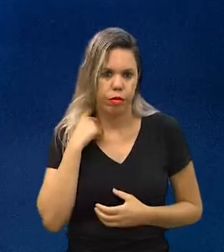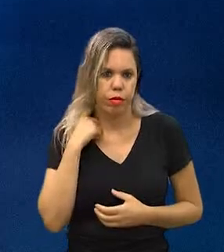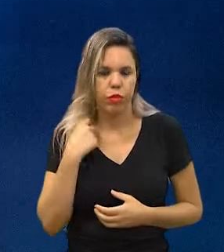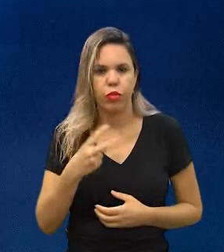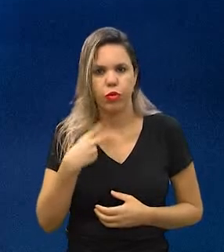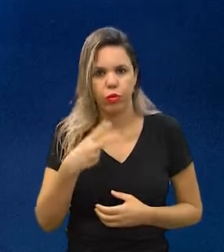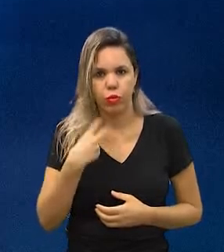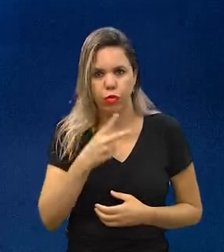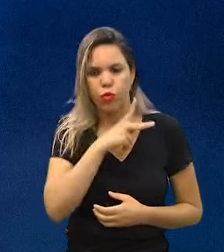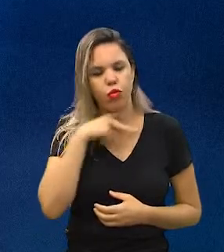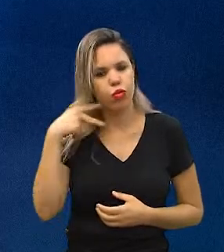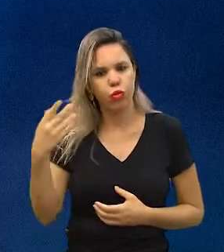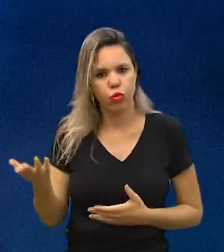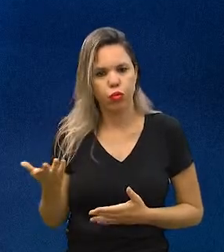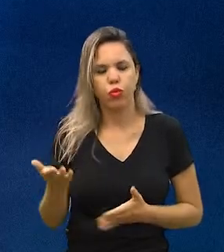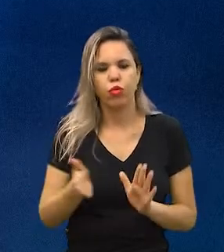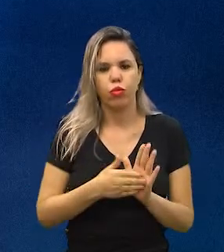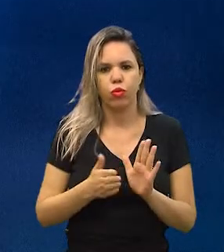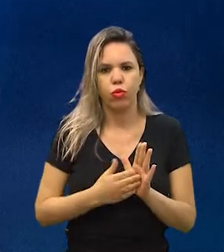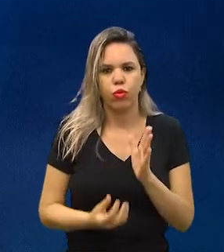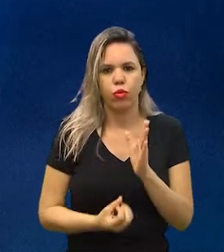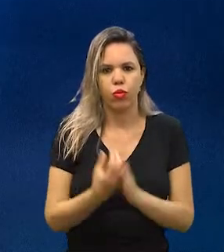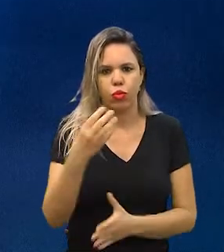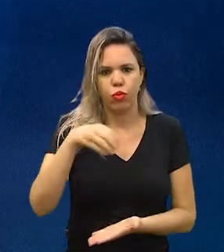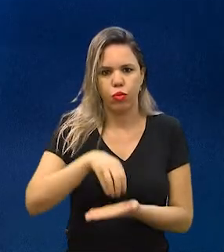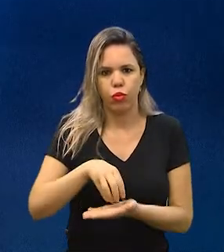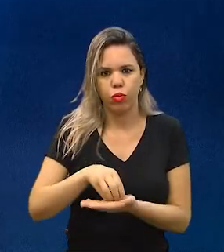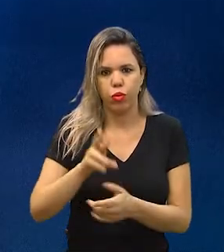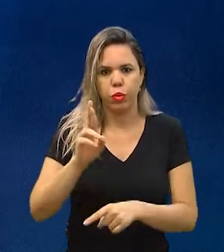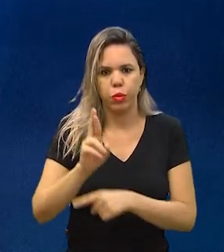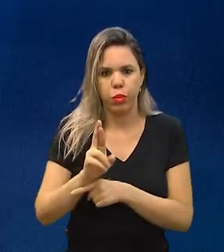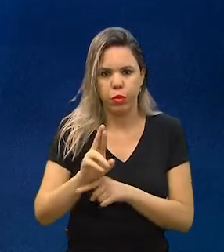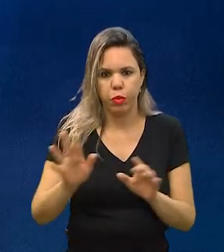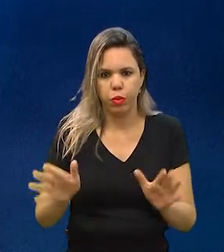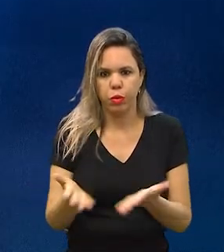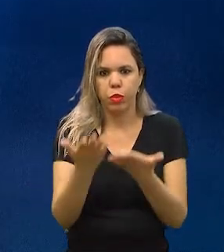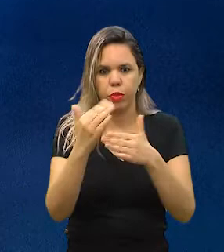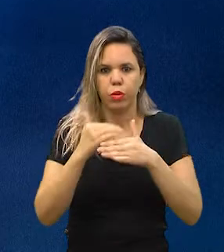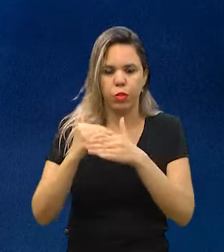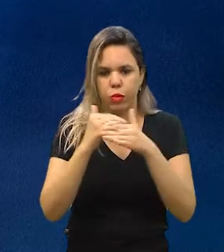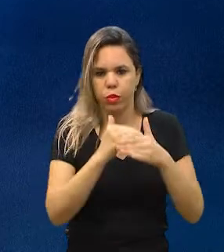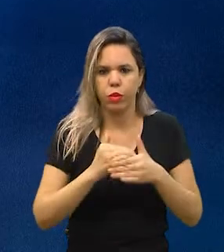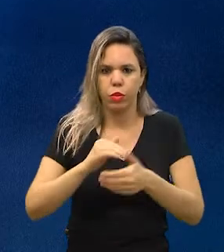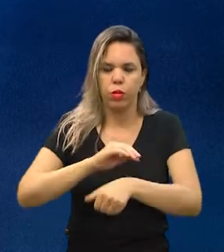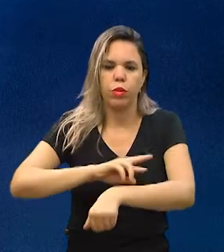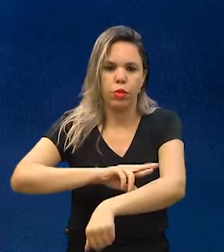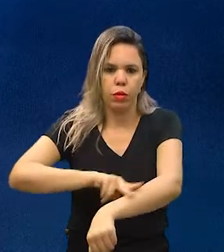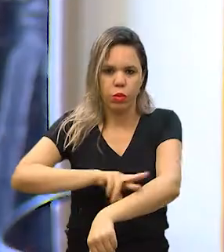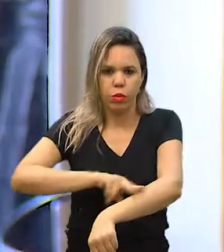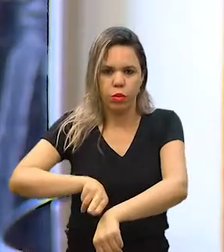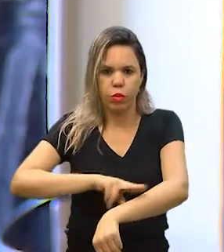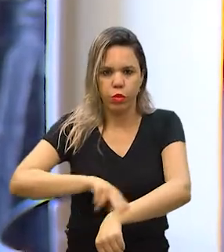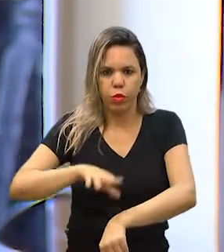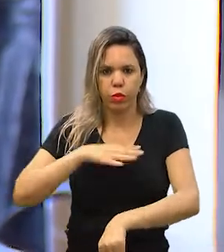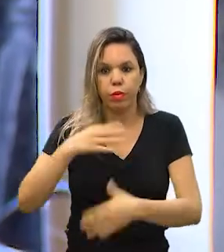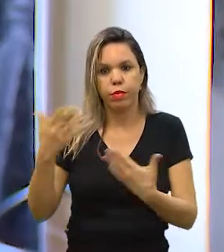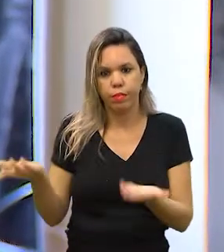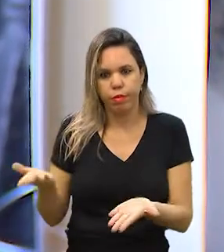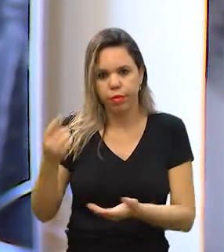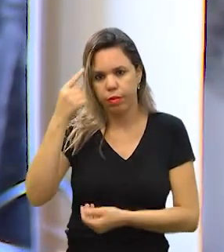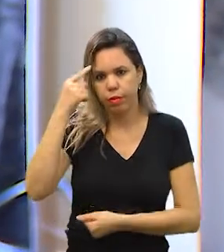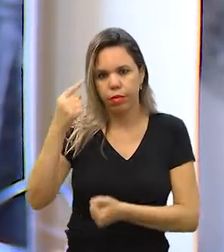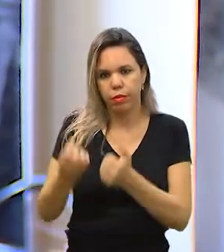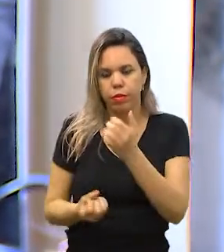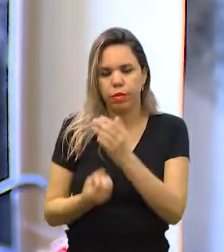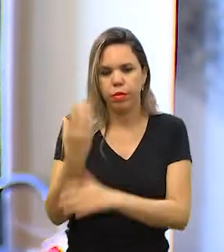e o vereador permínio Monteiro propõe a criação do centro de referência da promoção da Igualdade racial na cidade pois é a